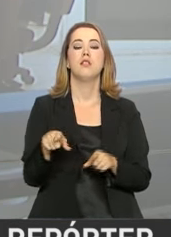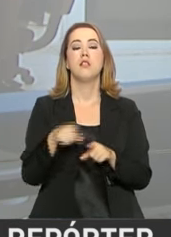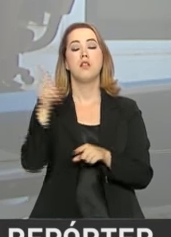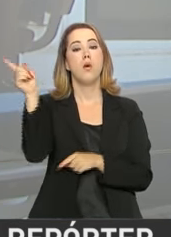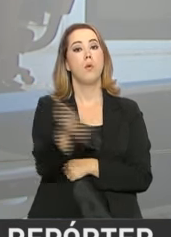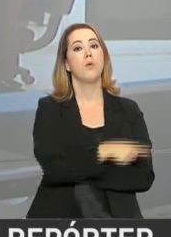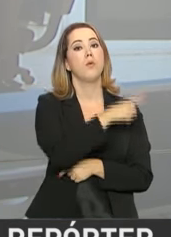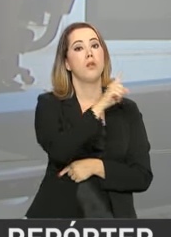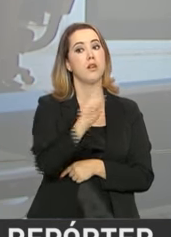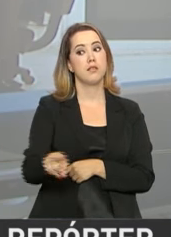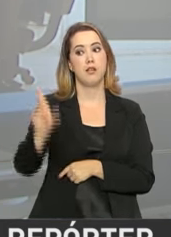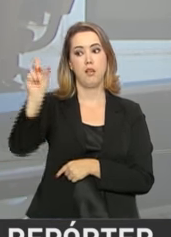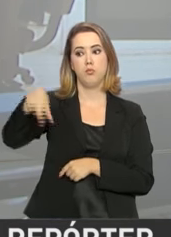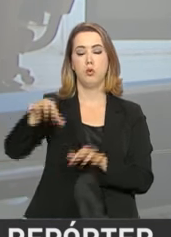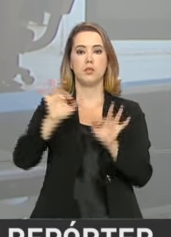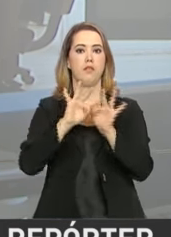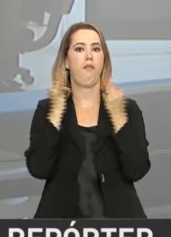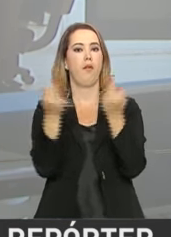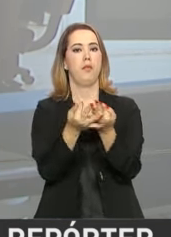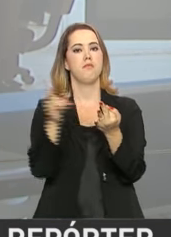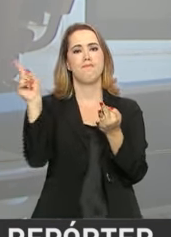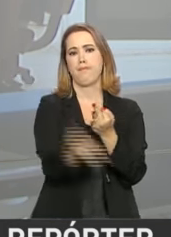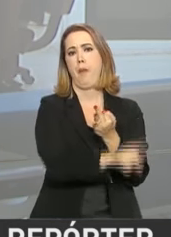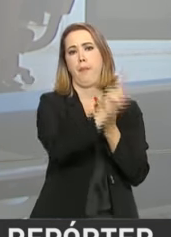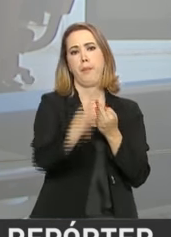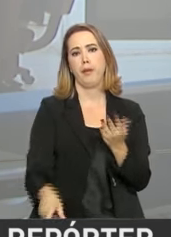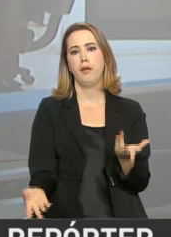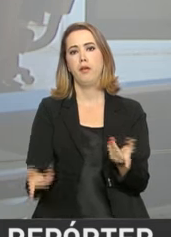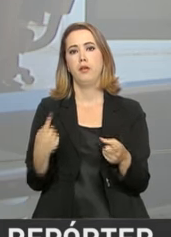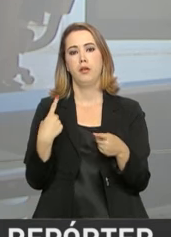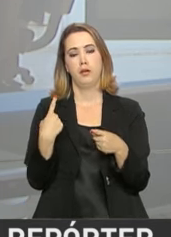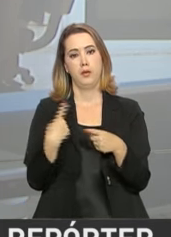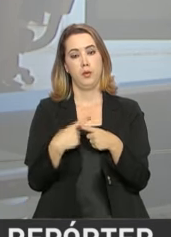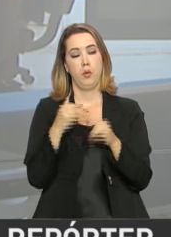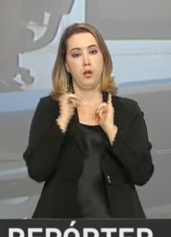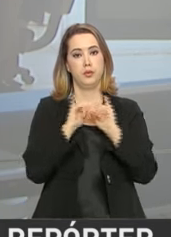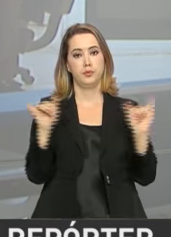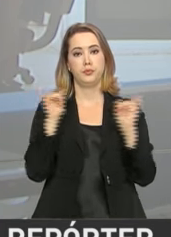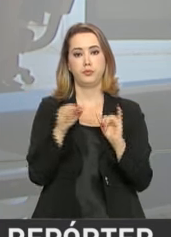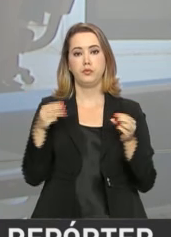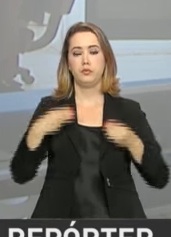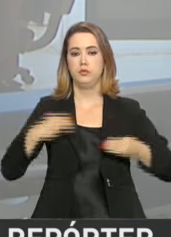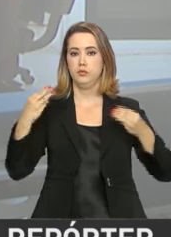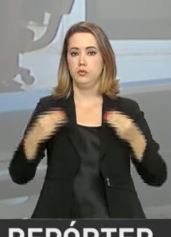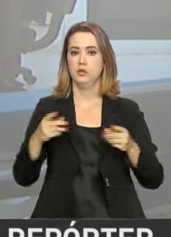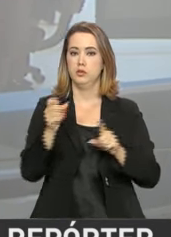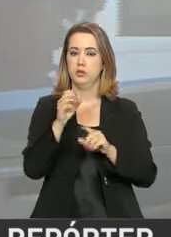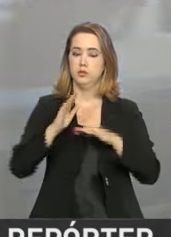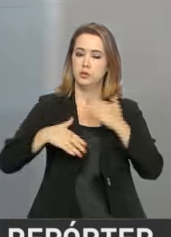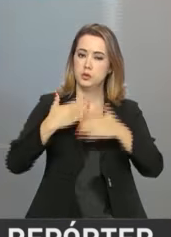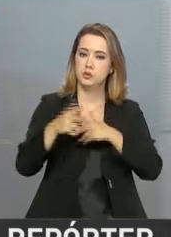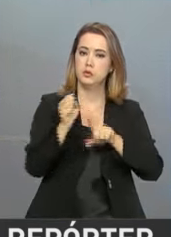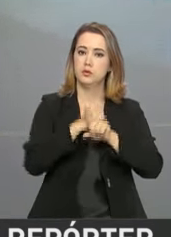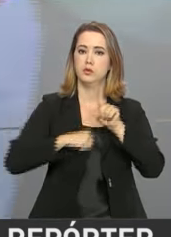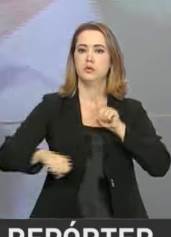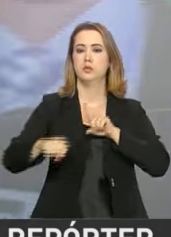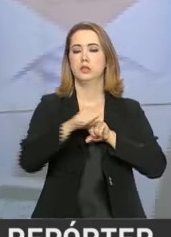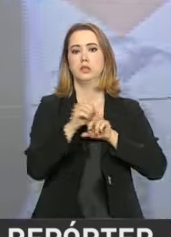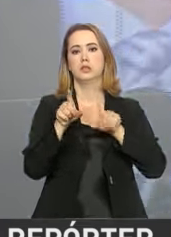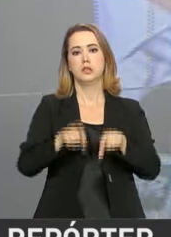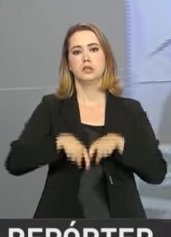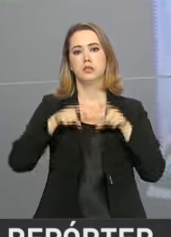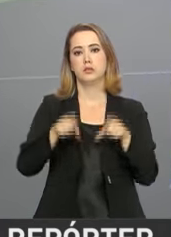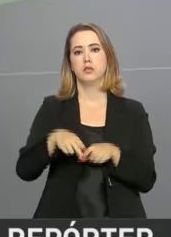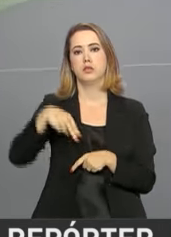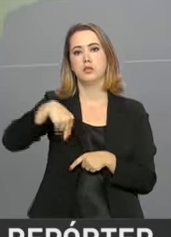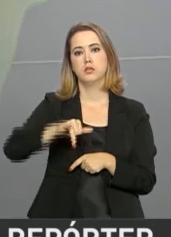foram cancelados ou suspensos. O anúncio foi feito há pouco pelo Ministério do Desenvolvimento Social e Agrário. E ao vivo, o repórter Nei Pereira